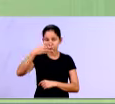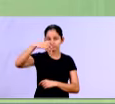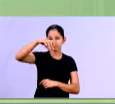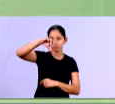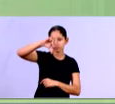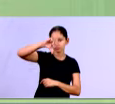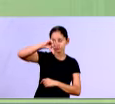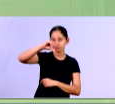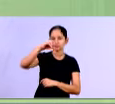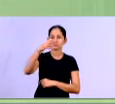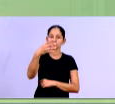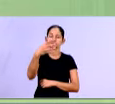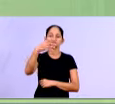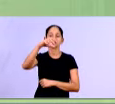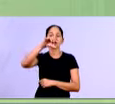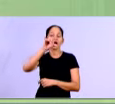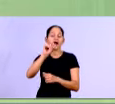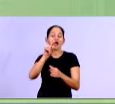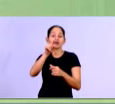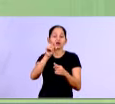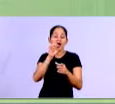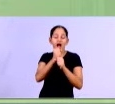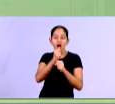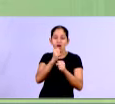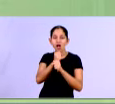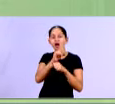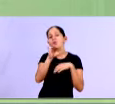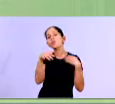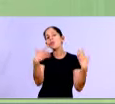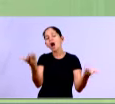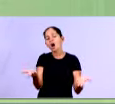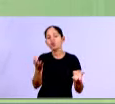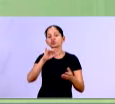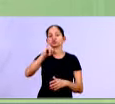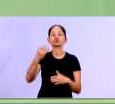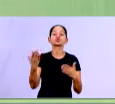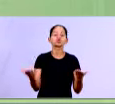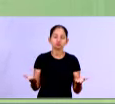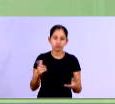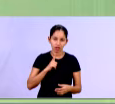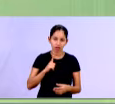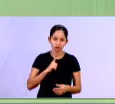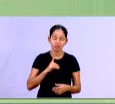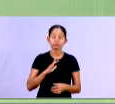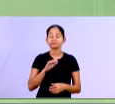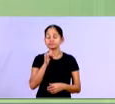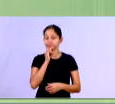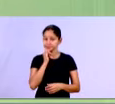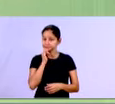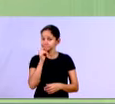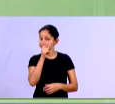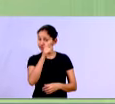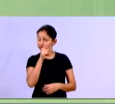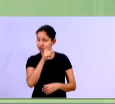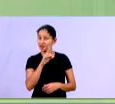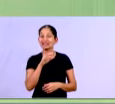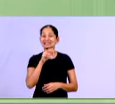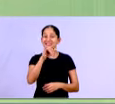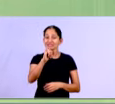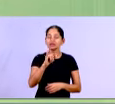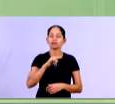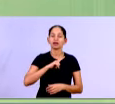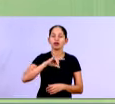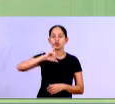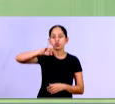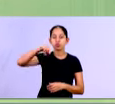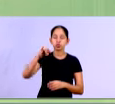3.949. Calcule a taxa de juros. Observe, nesse exemplo aqui, se eu for usar aquela fórmula que tem o